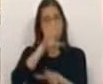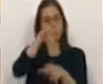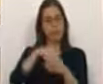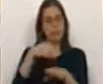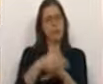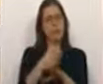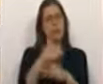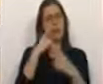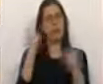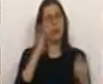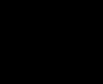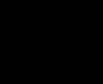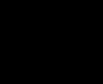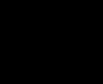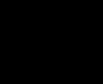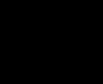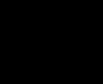integração no setor público bancário.